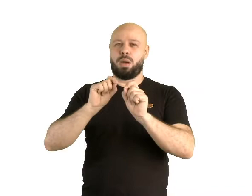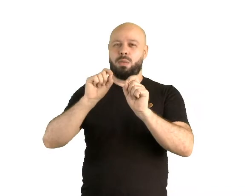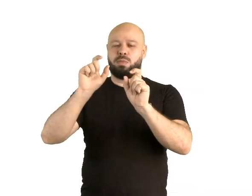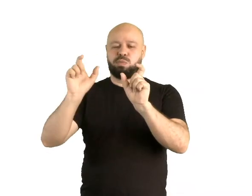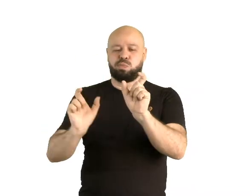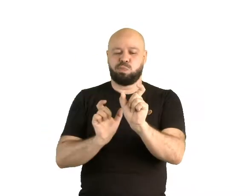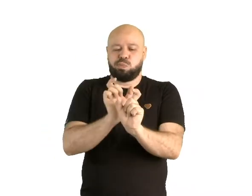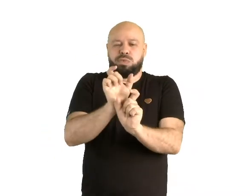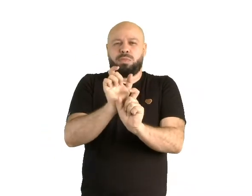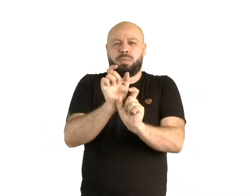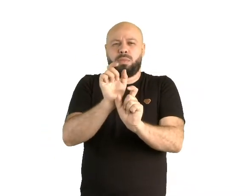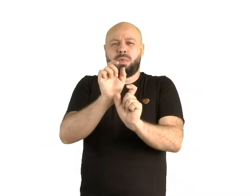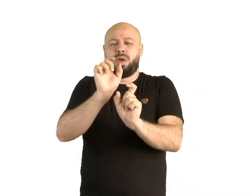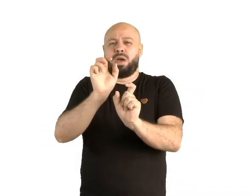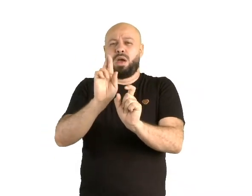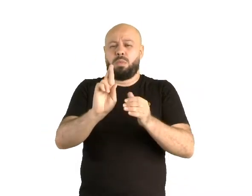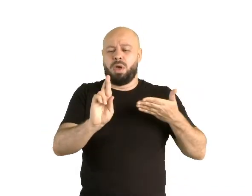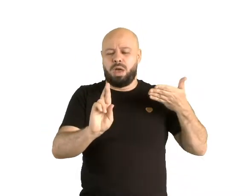se referir